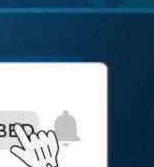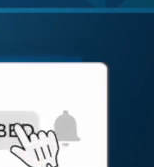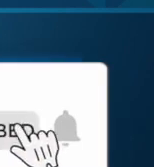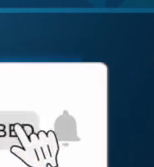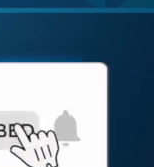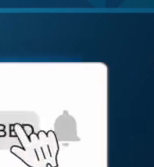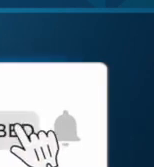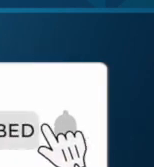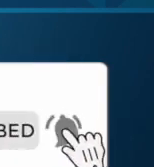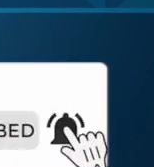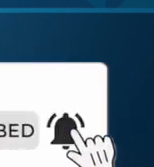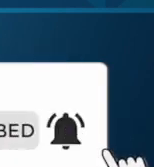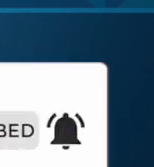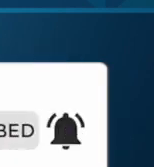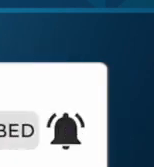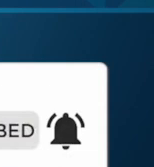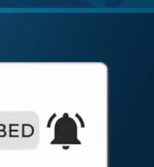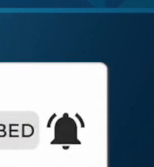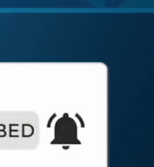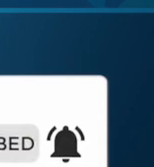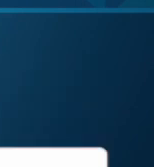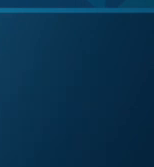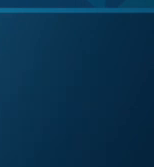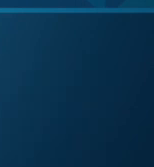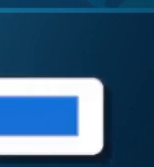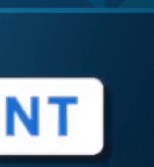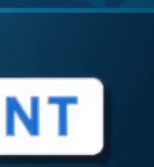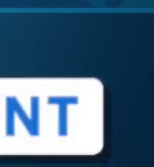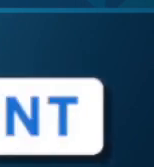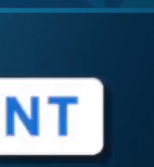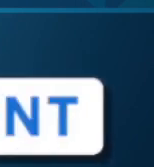canal RTTL, hanehan botão notificação.